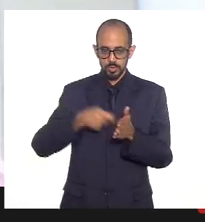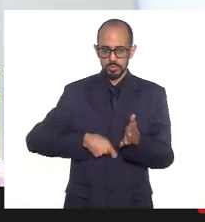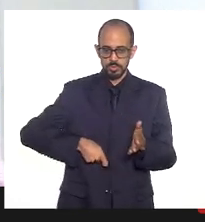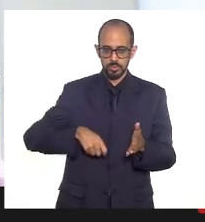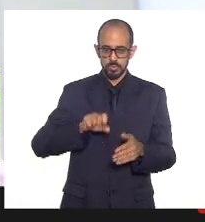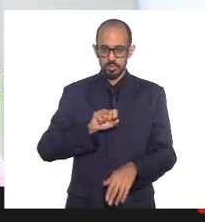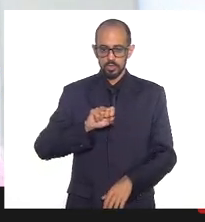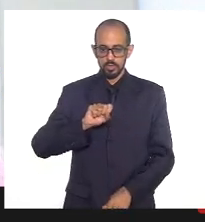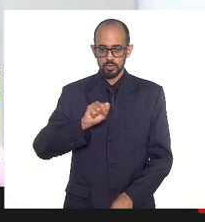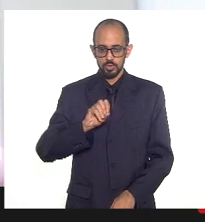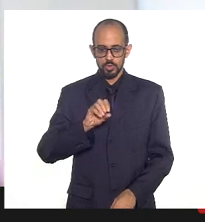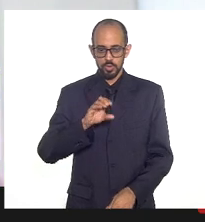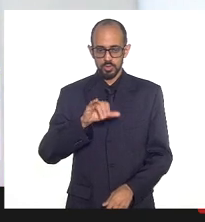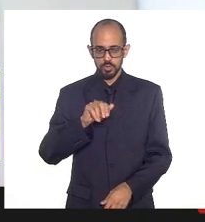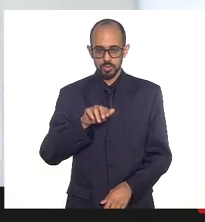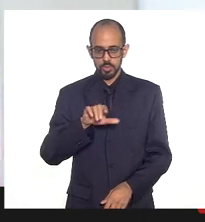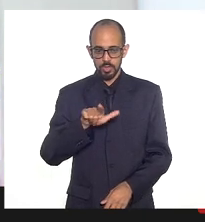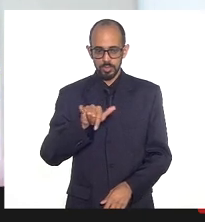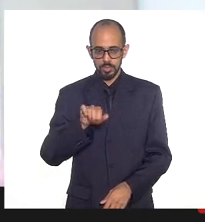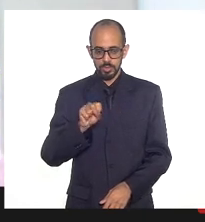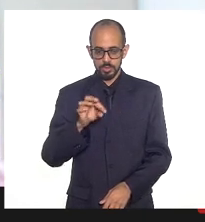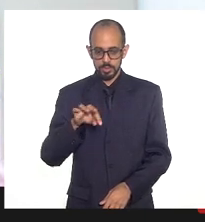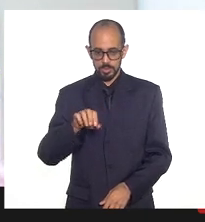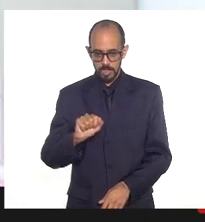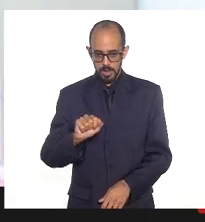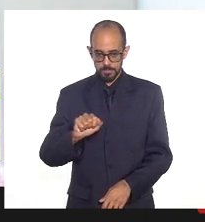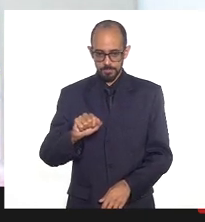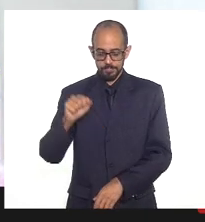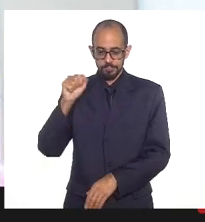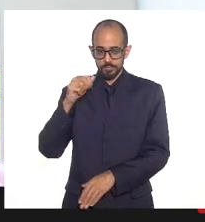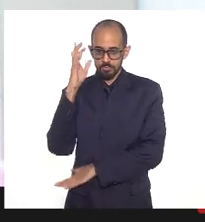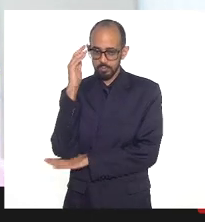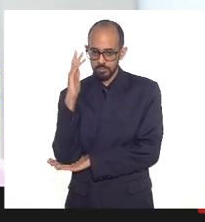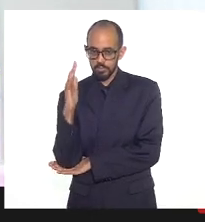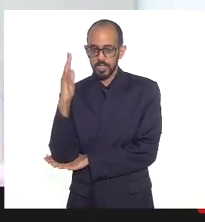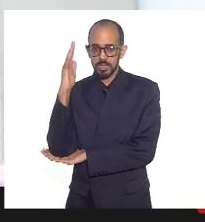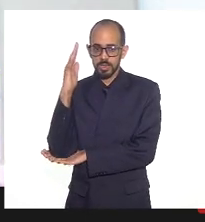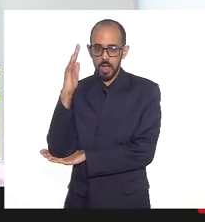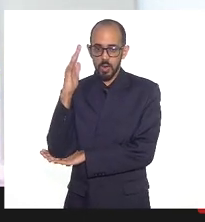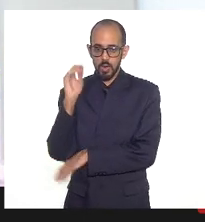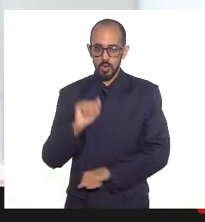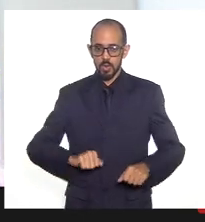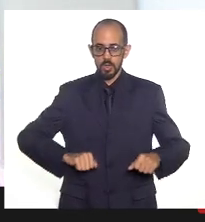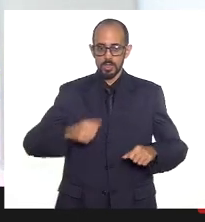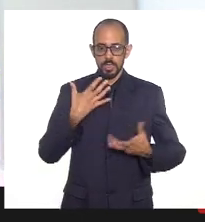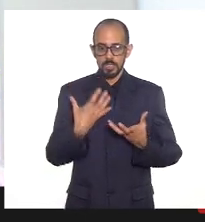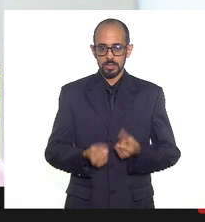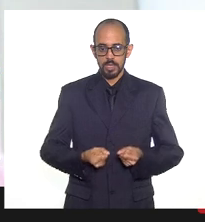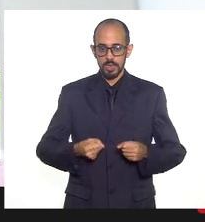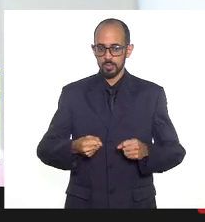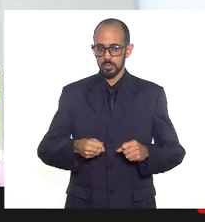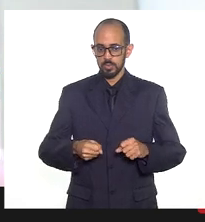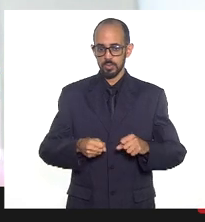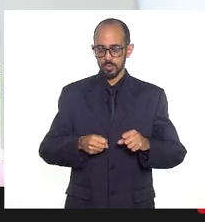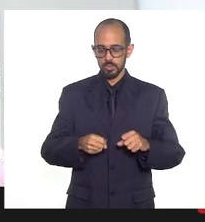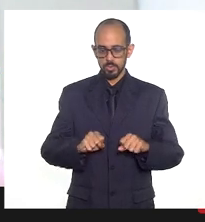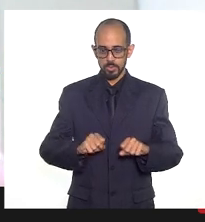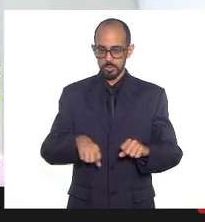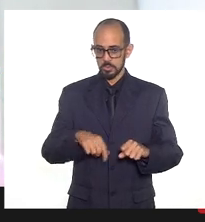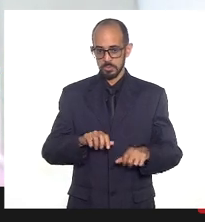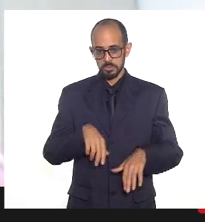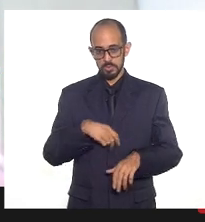socialista, ecossocialista, e acredito numa sociedade verdadeiramente democrática. Né? E a gente não